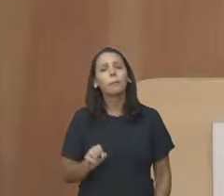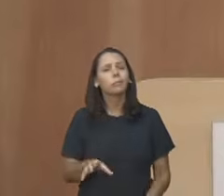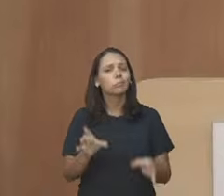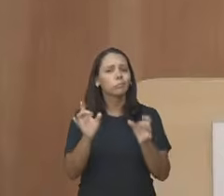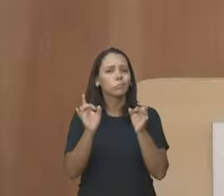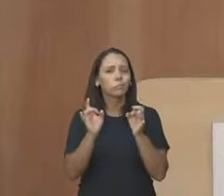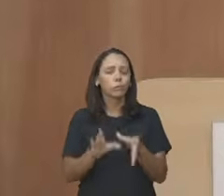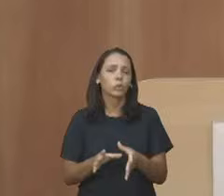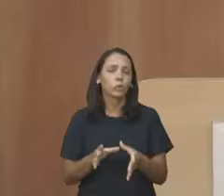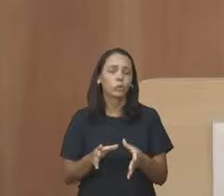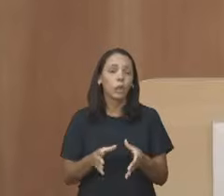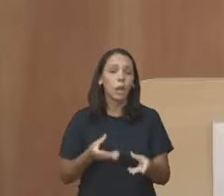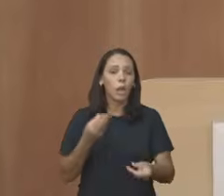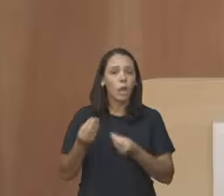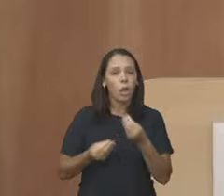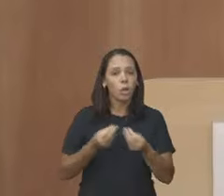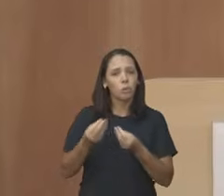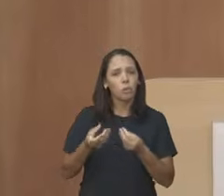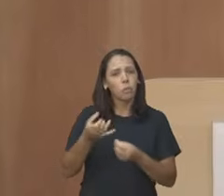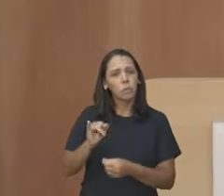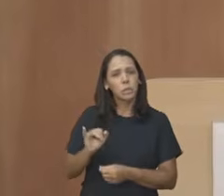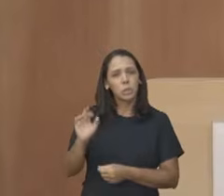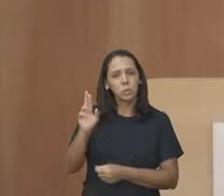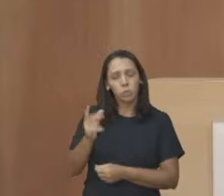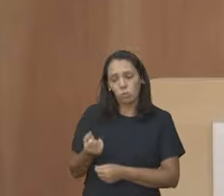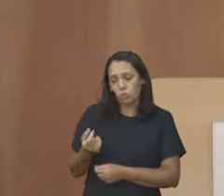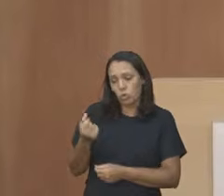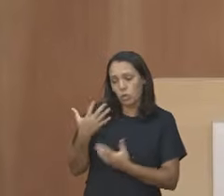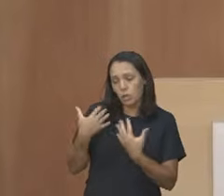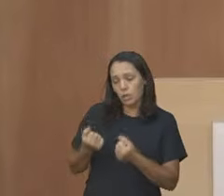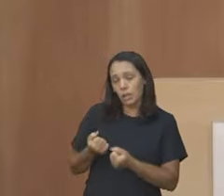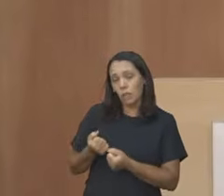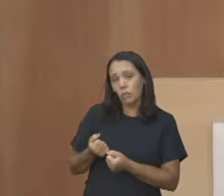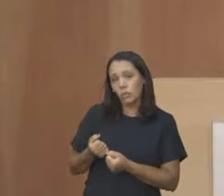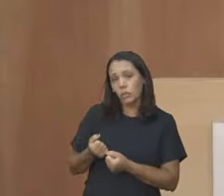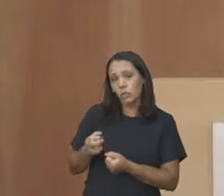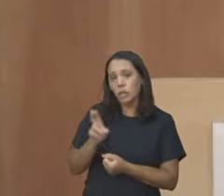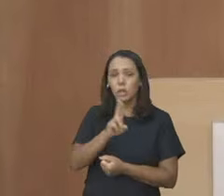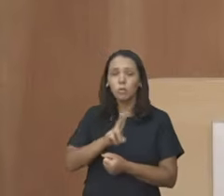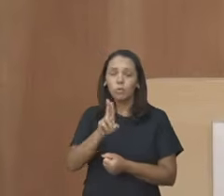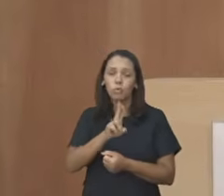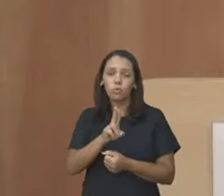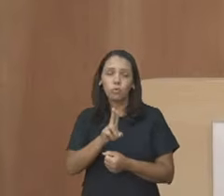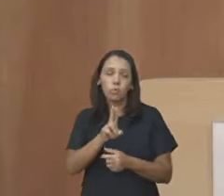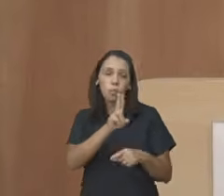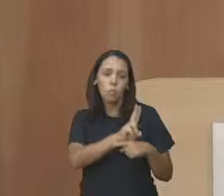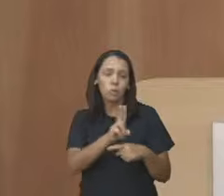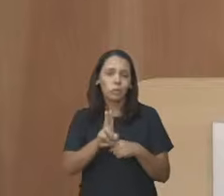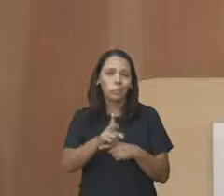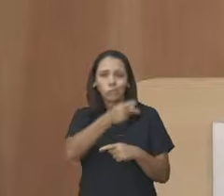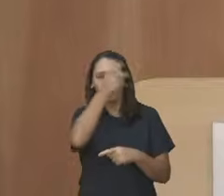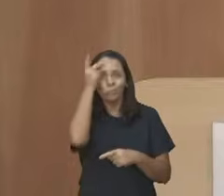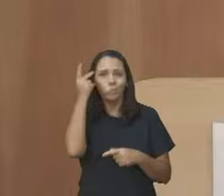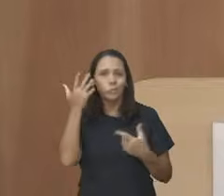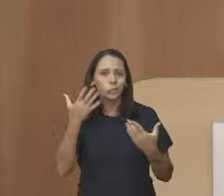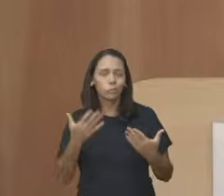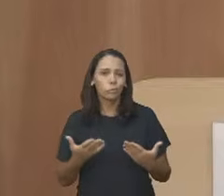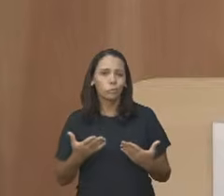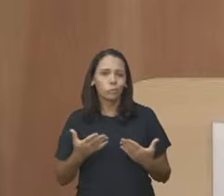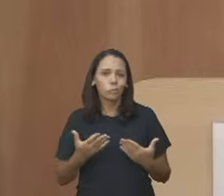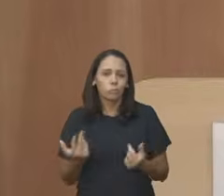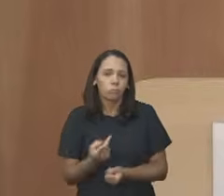dinheiro com vagabundo. Esse foi o termo que trouxeram para mim nas denúncias. E não é só o CAPS-AD não,